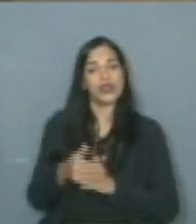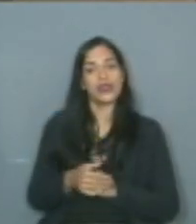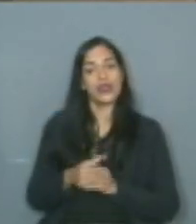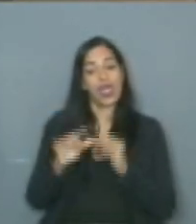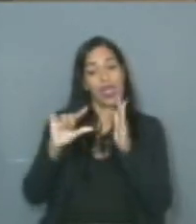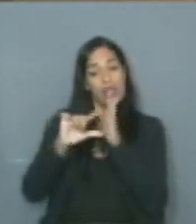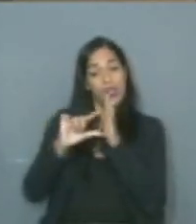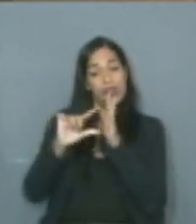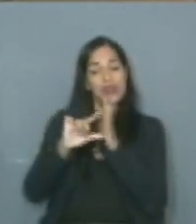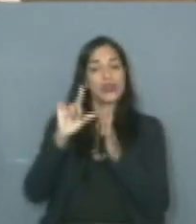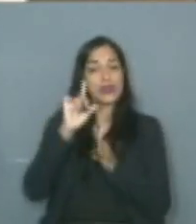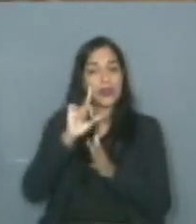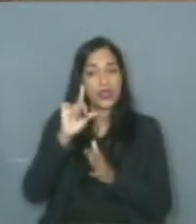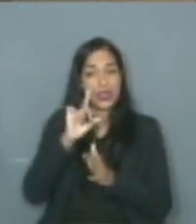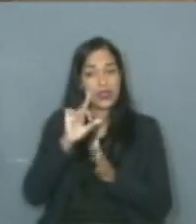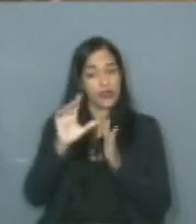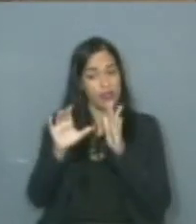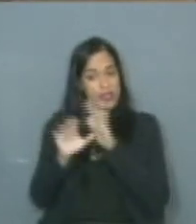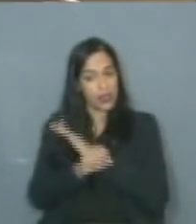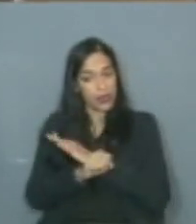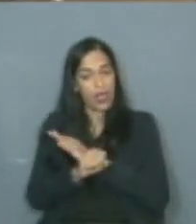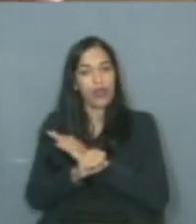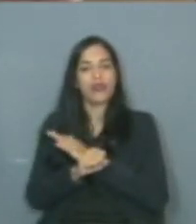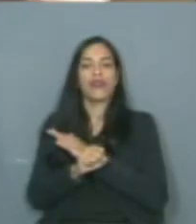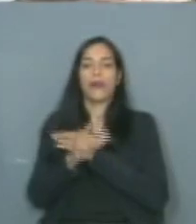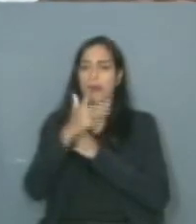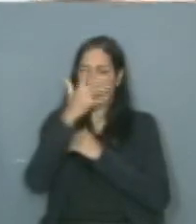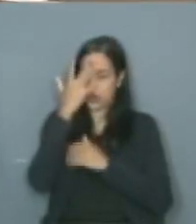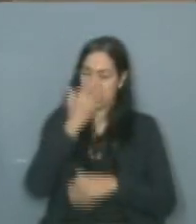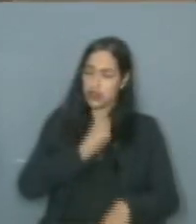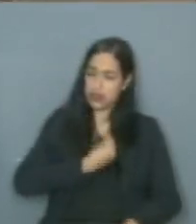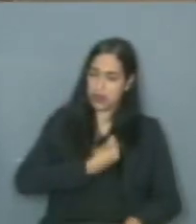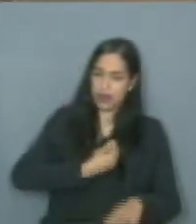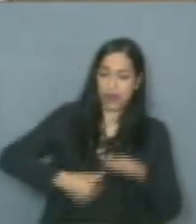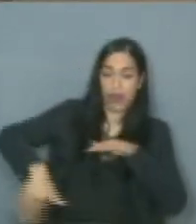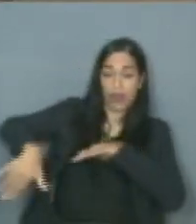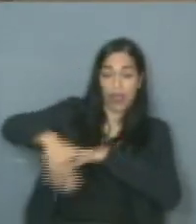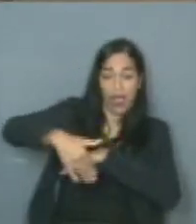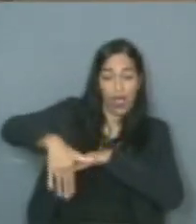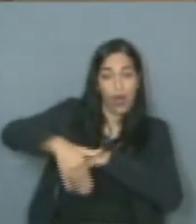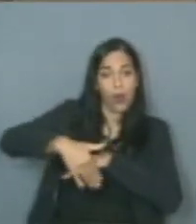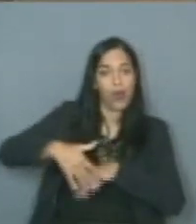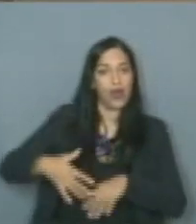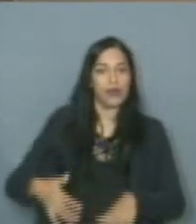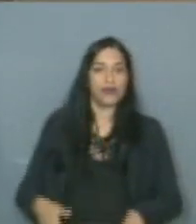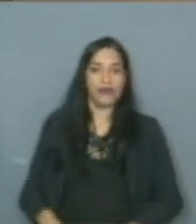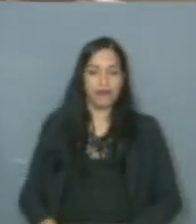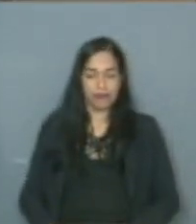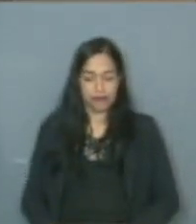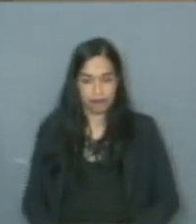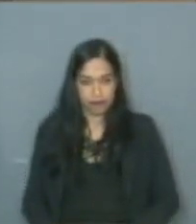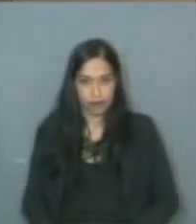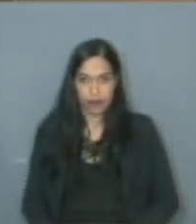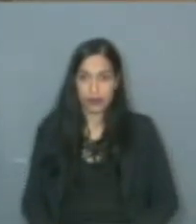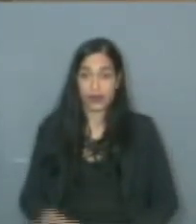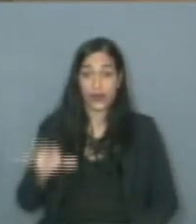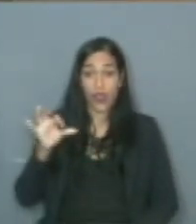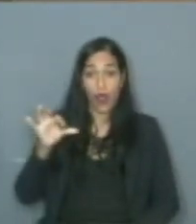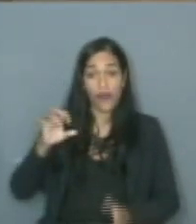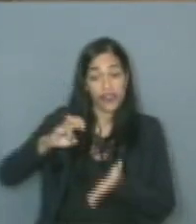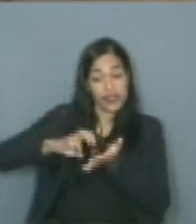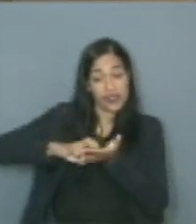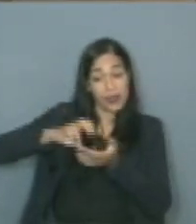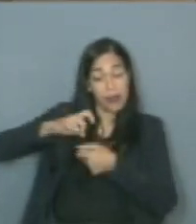loja Americanas foi assaltada por moradores de rua, parecia um arrastão. 9 horas da